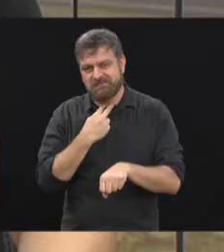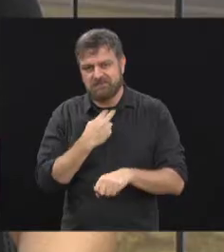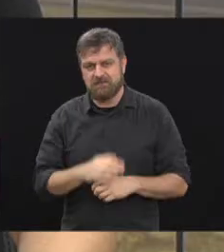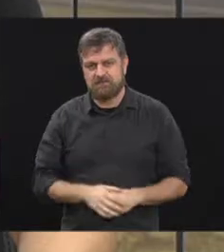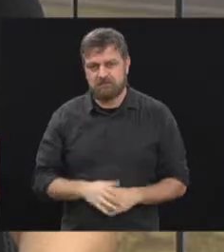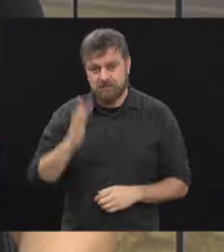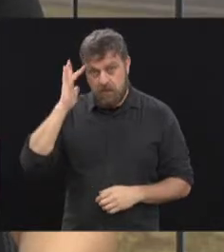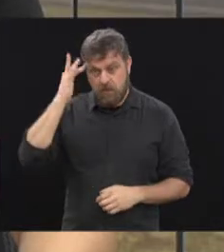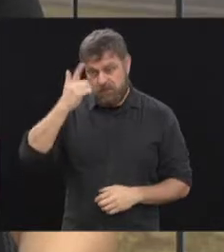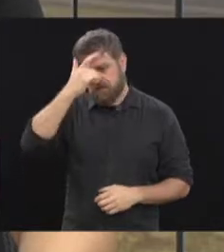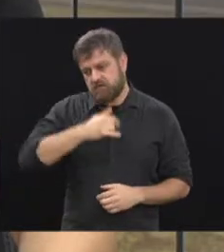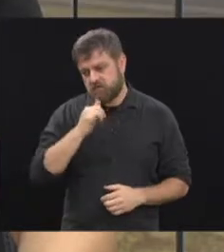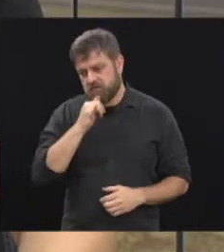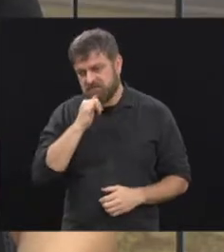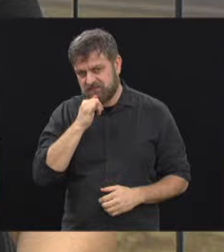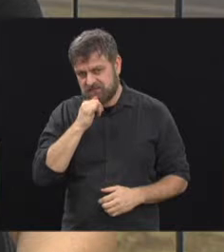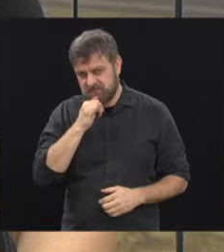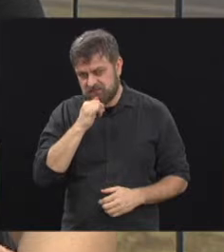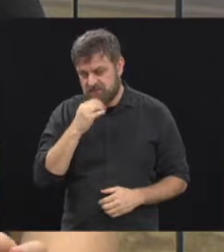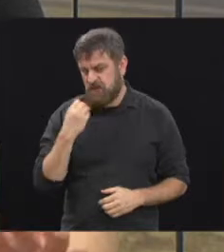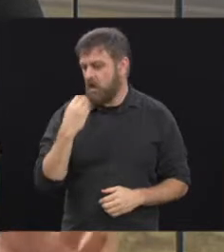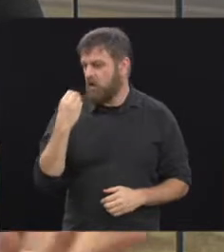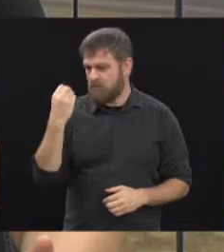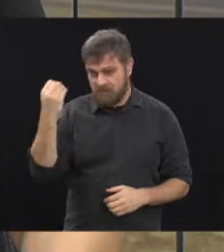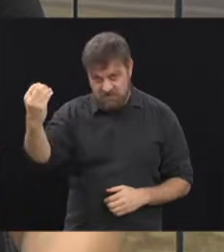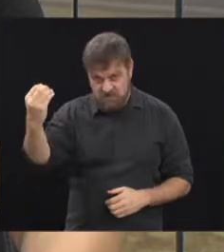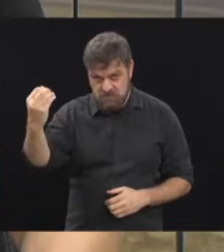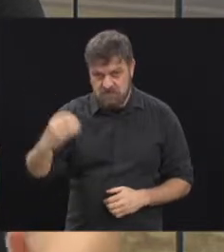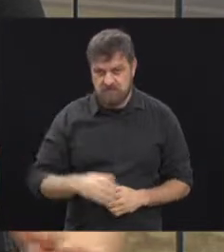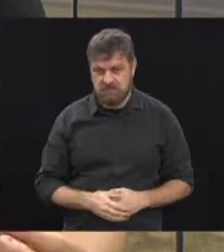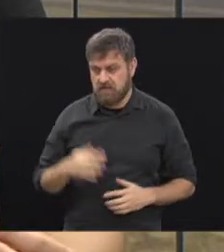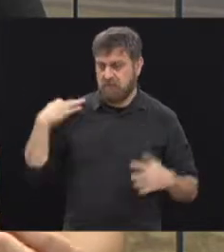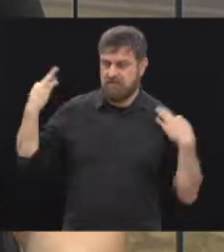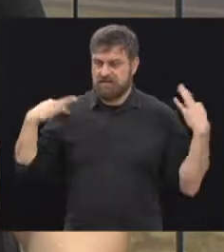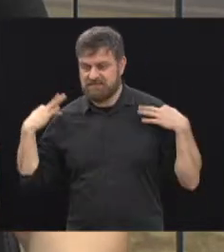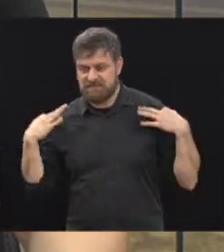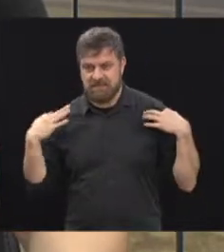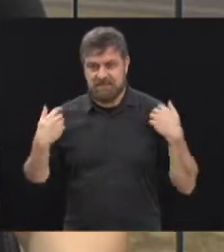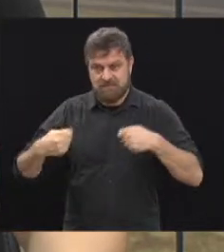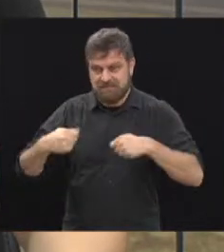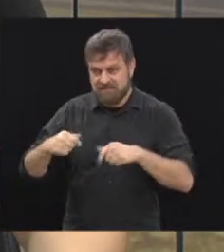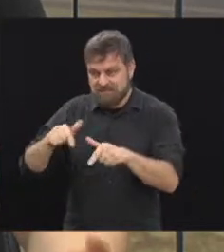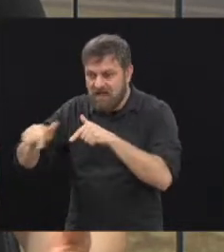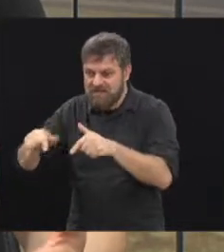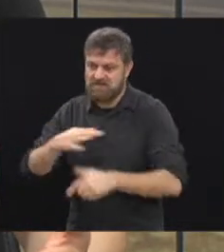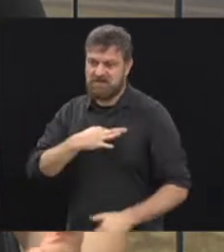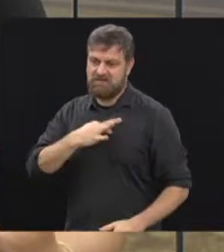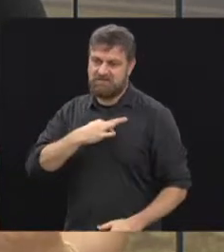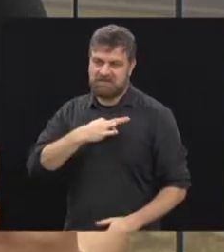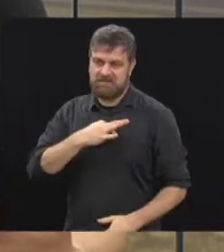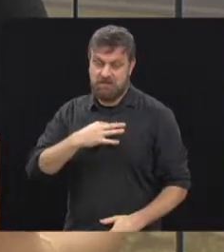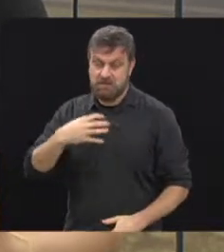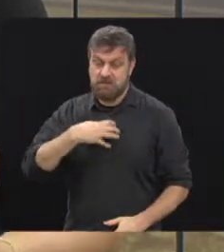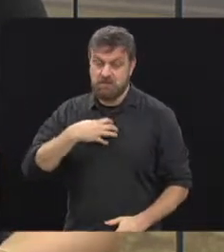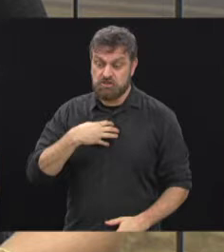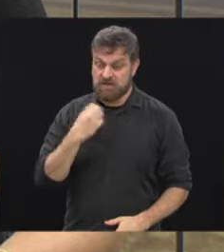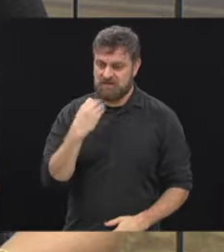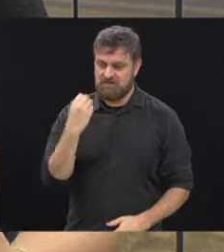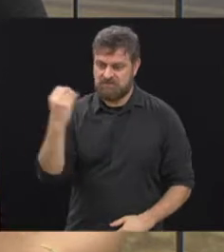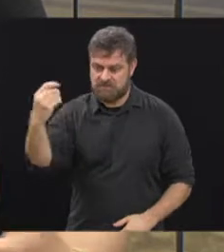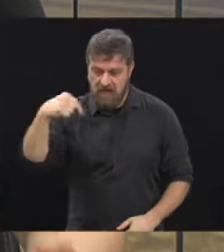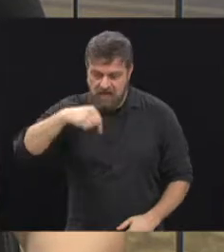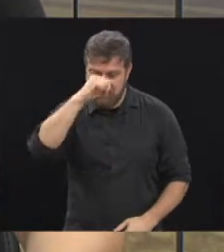tempo, mas eu acho que eu, por exemplo, não consigo viajar sem um trabalho voluntário. Mudou meu estilo de